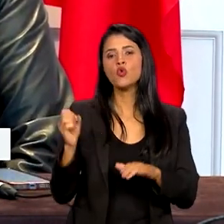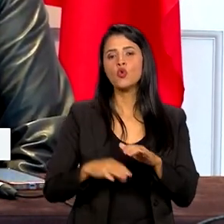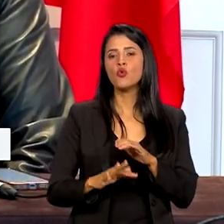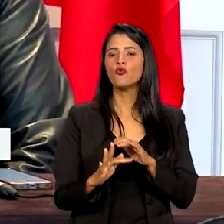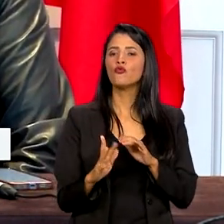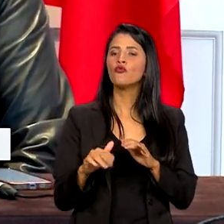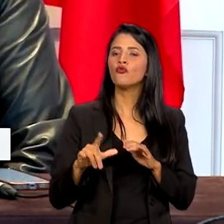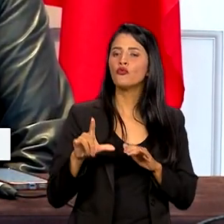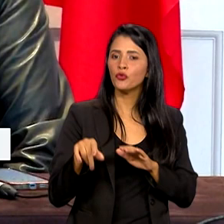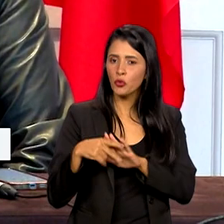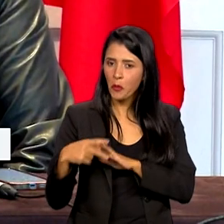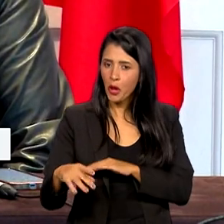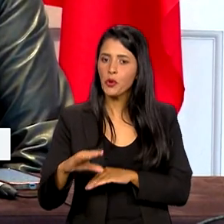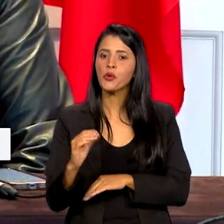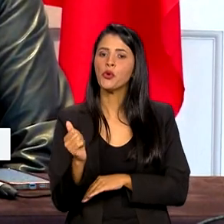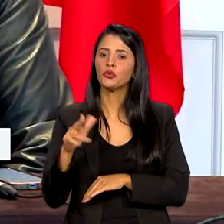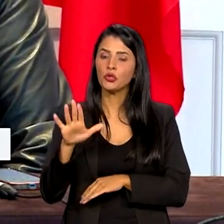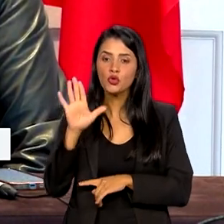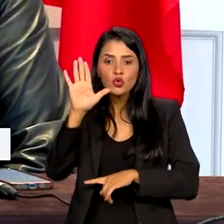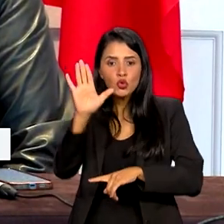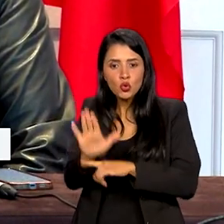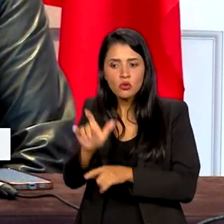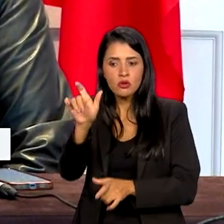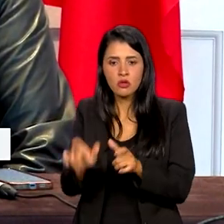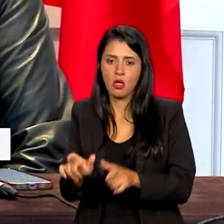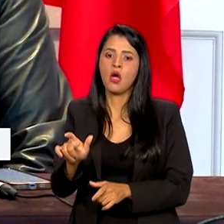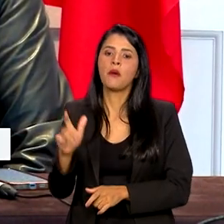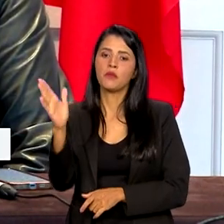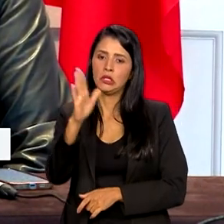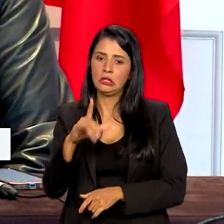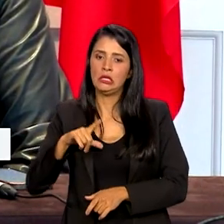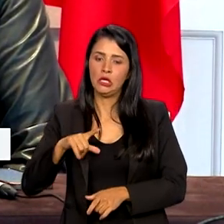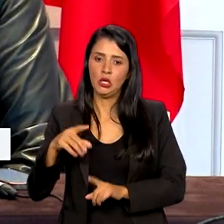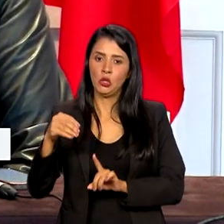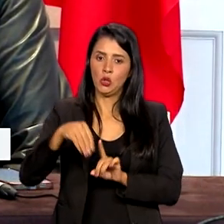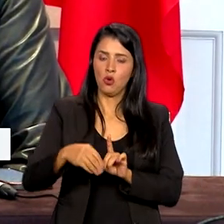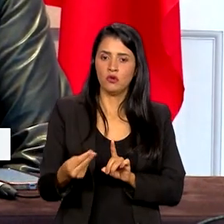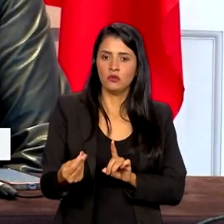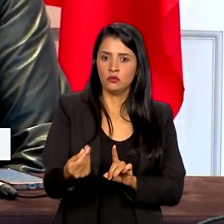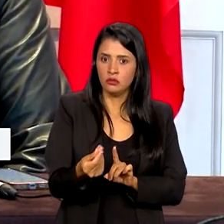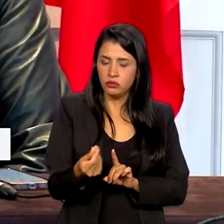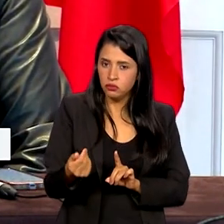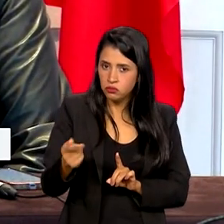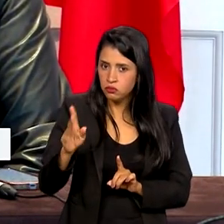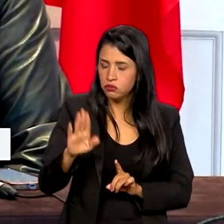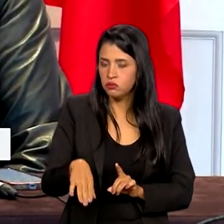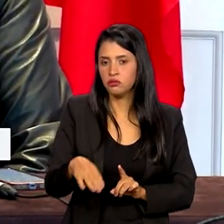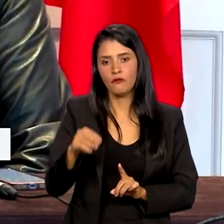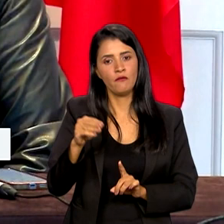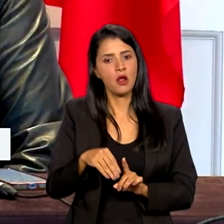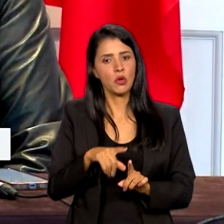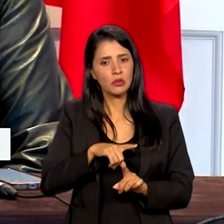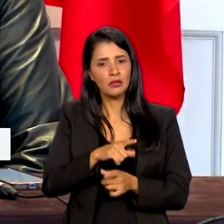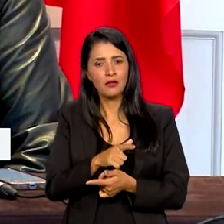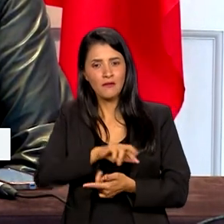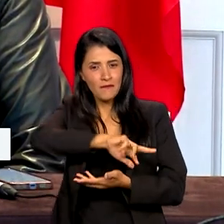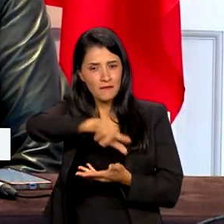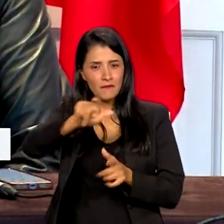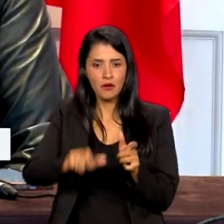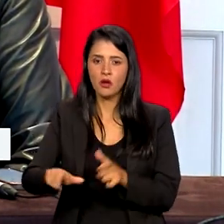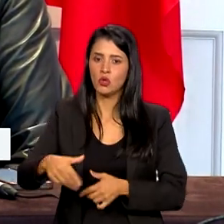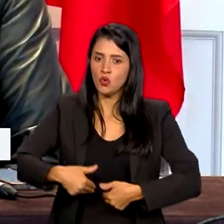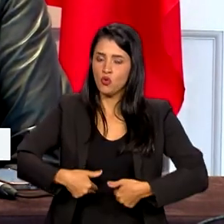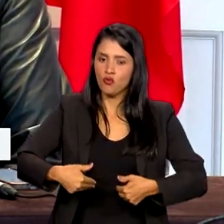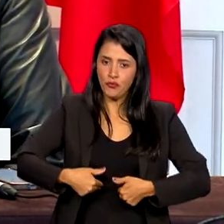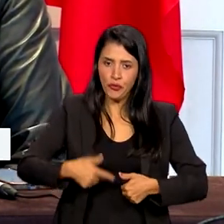para os consulados ajudarem brasileiros em situação de extrema vulnerabilidade. Há muitos brasileiros aqui que estão passando fome e estão